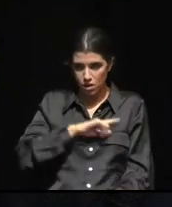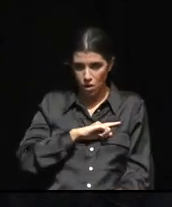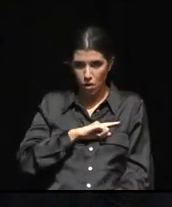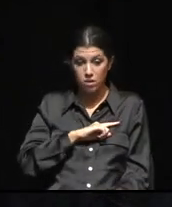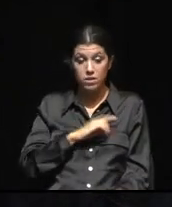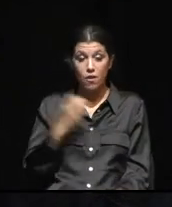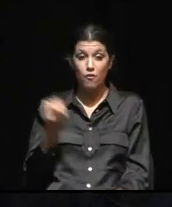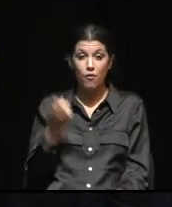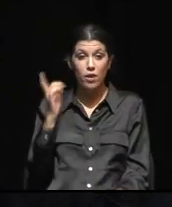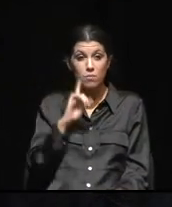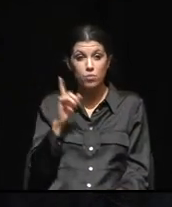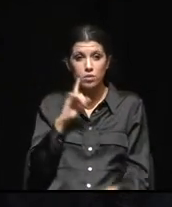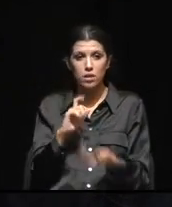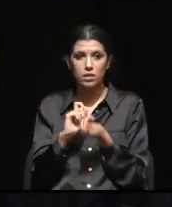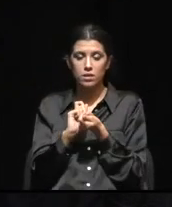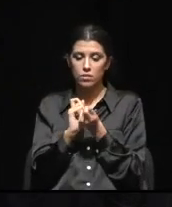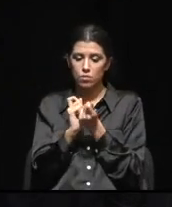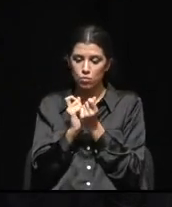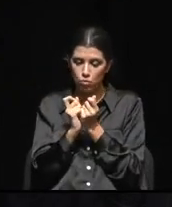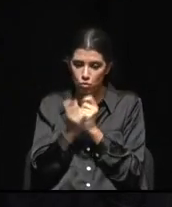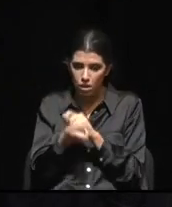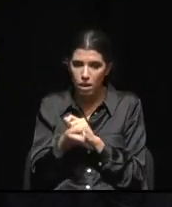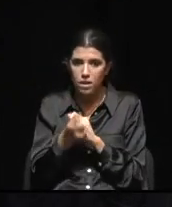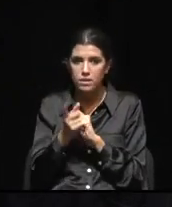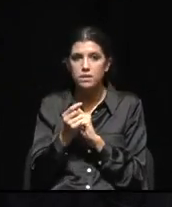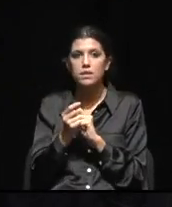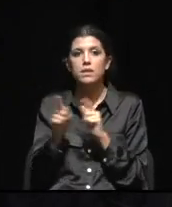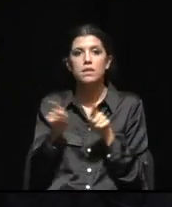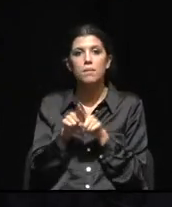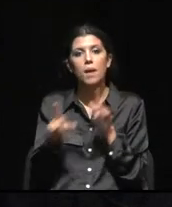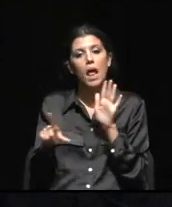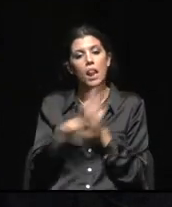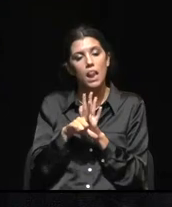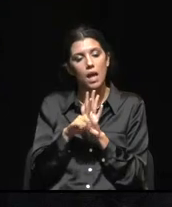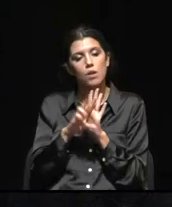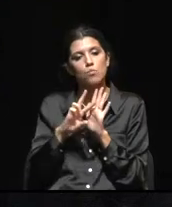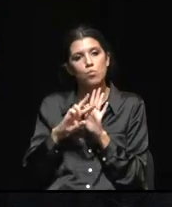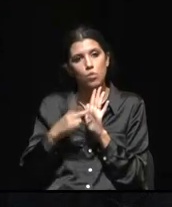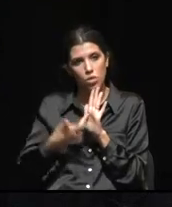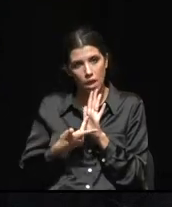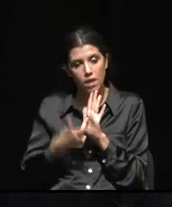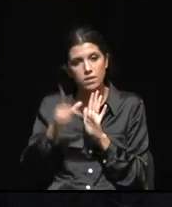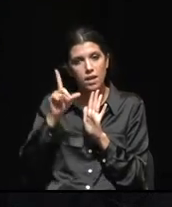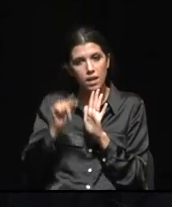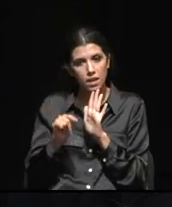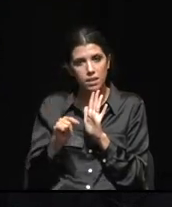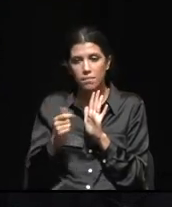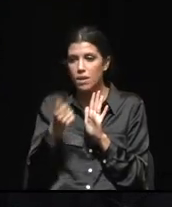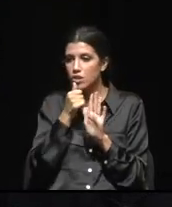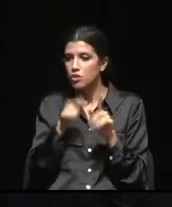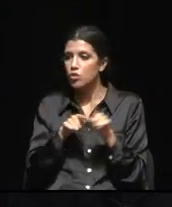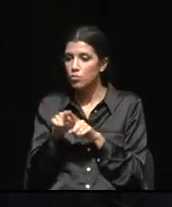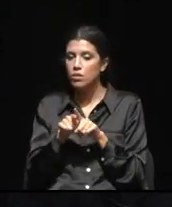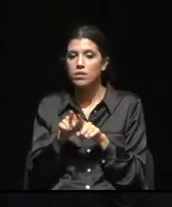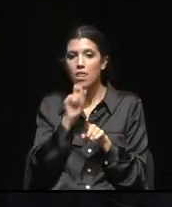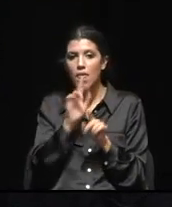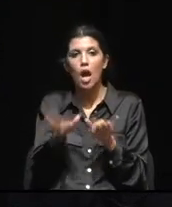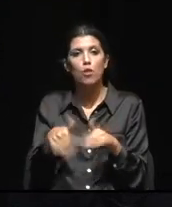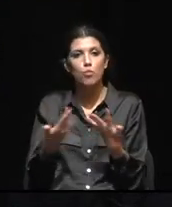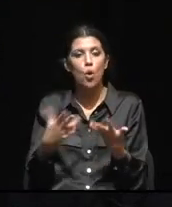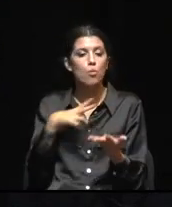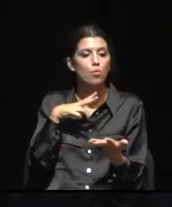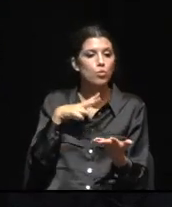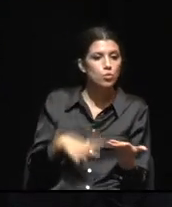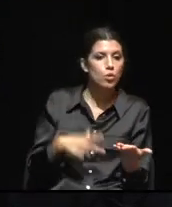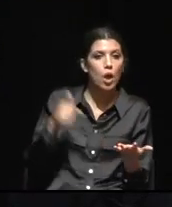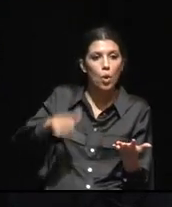foi fundamental a transformação e aperfeiçoamento do quadro legislativo bem como as diversas decisões políticas que permitem que Portugal